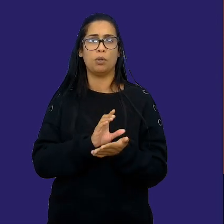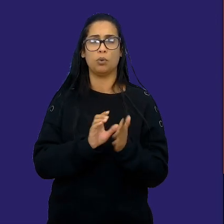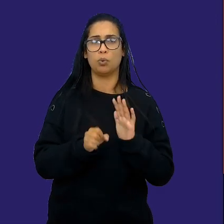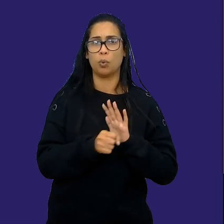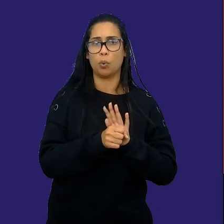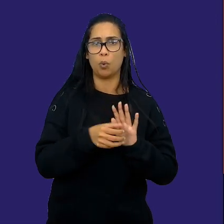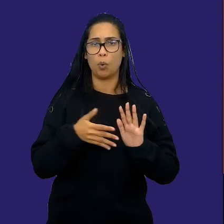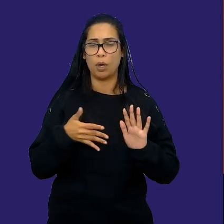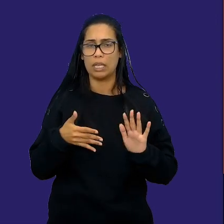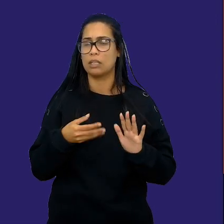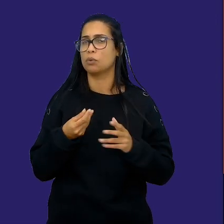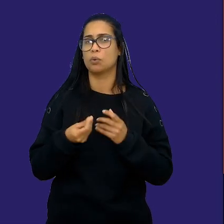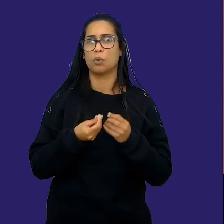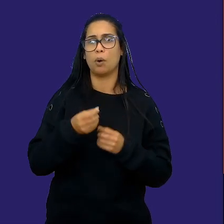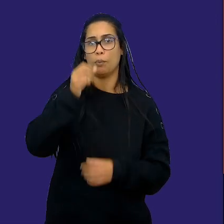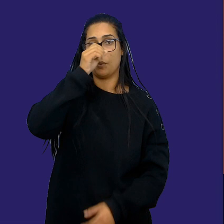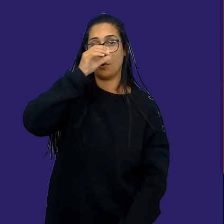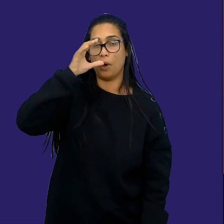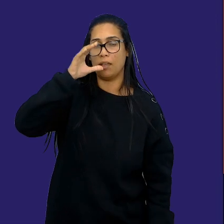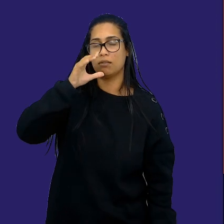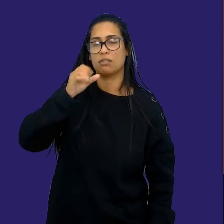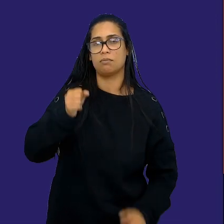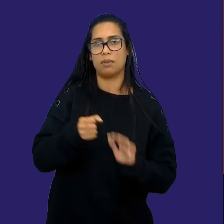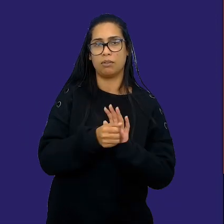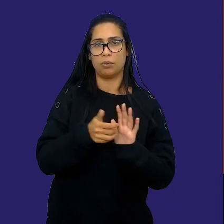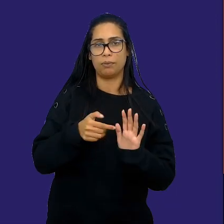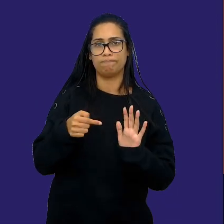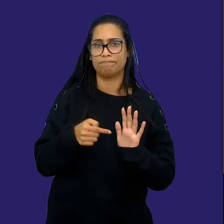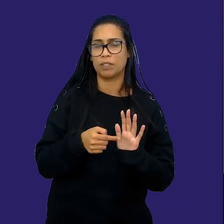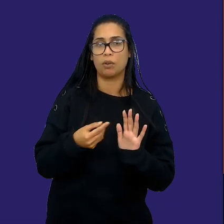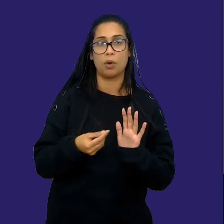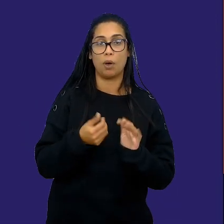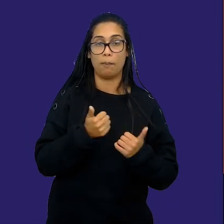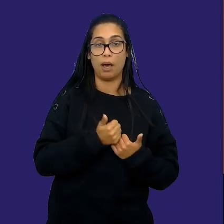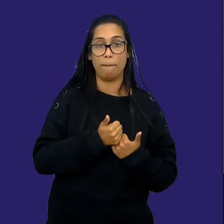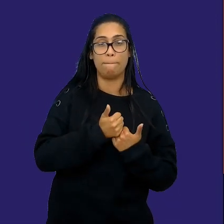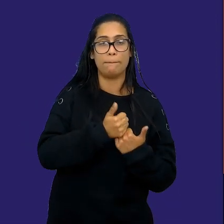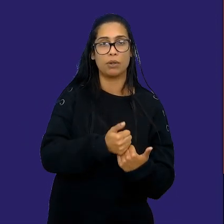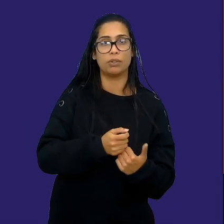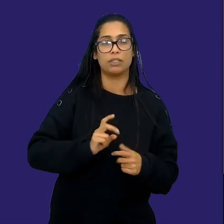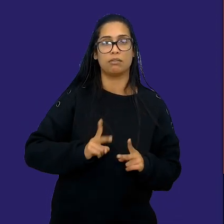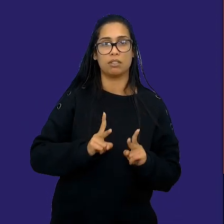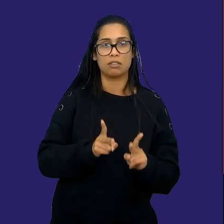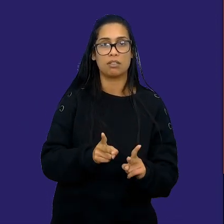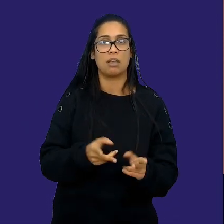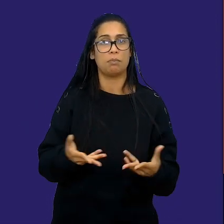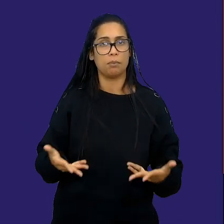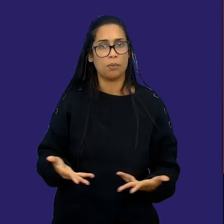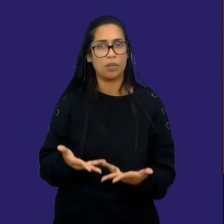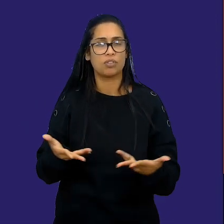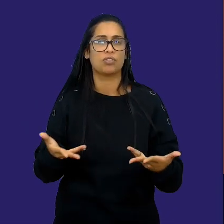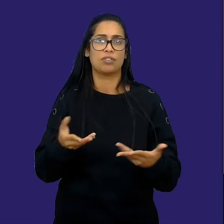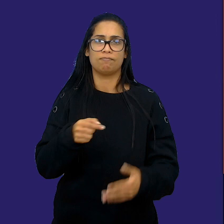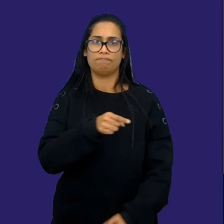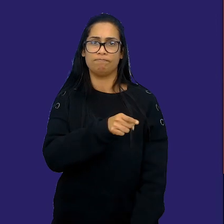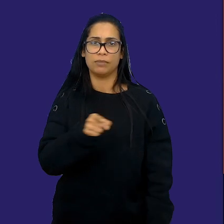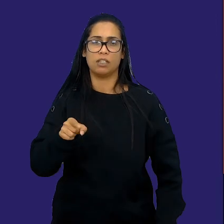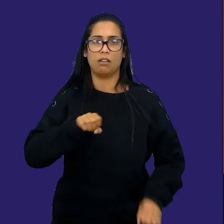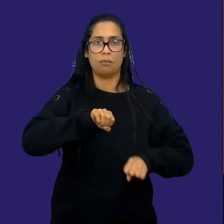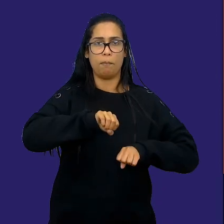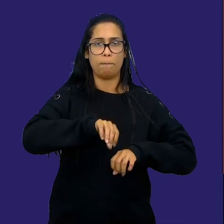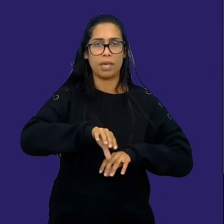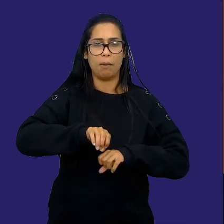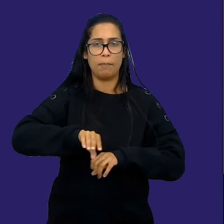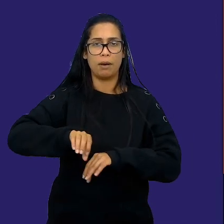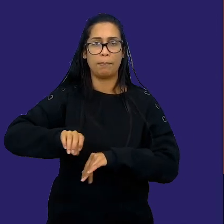e o tão importante é o conhecimento sobre ele e me apoiar cada vez mais um currículo nós vamos buscar identificar